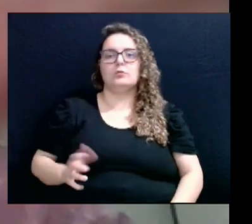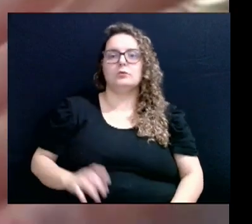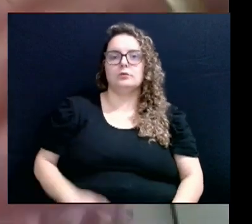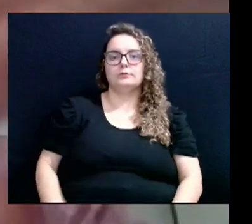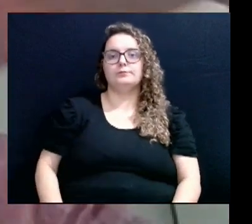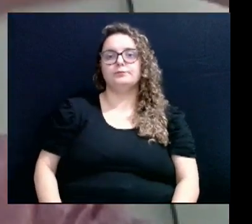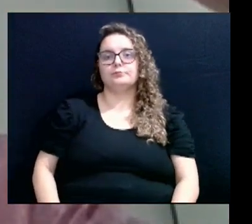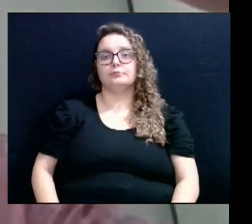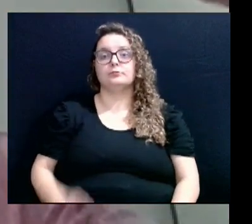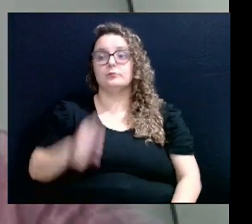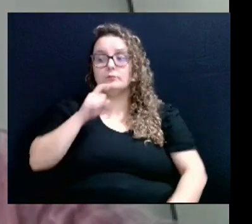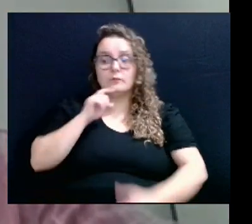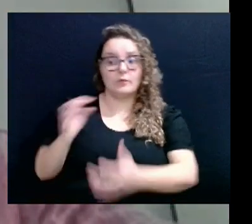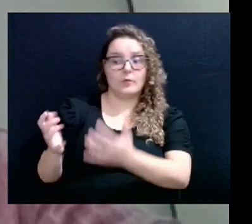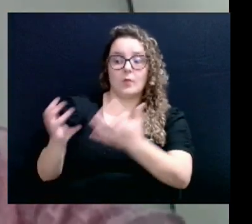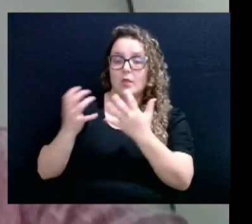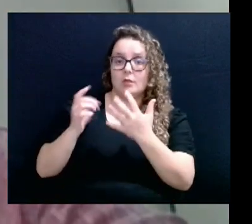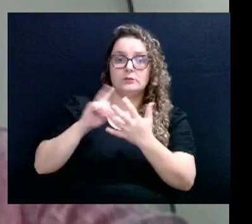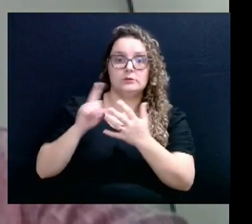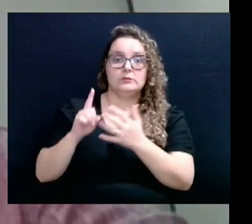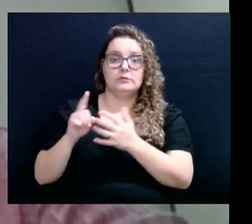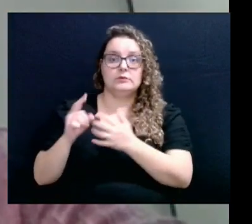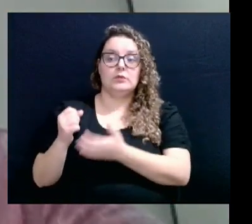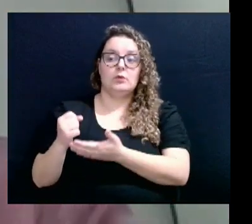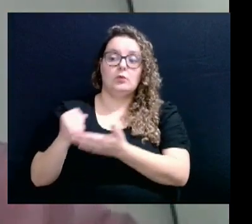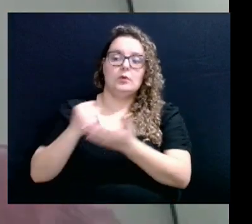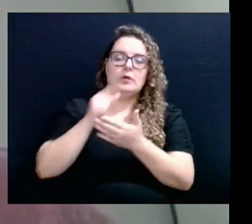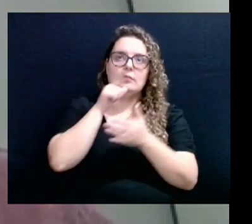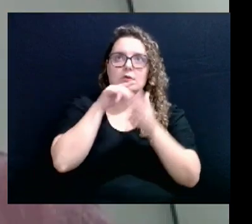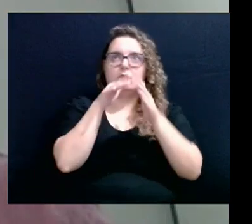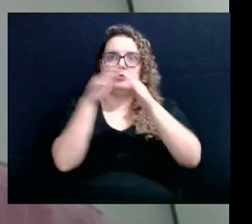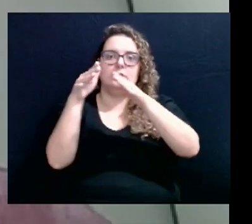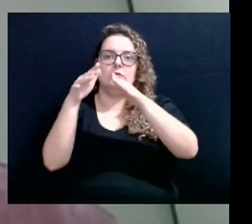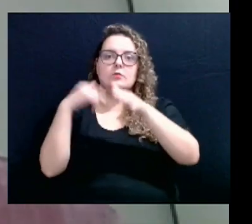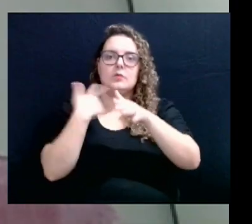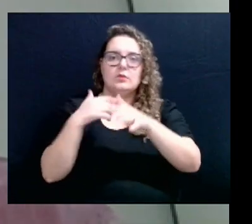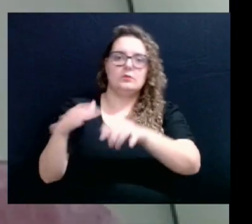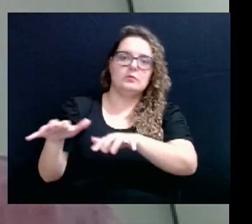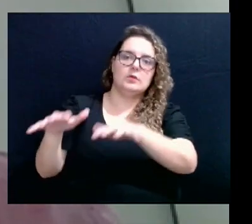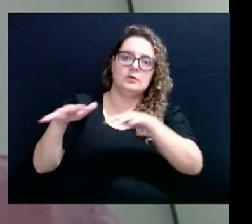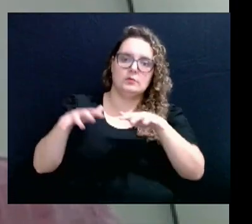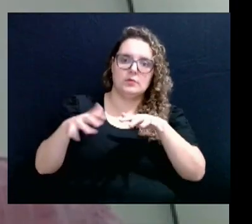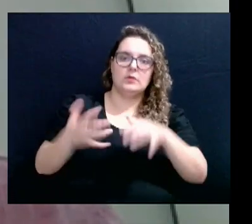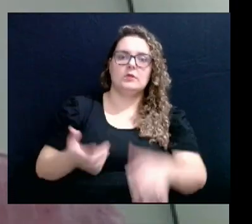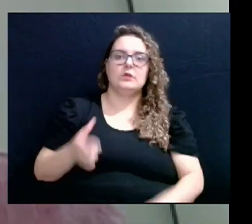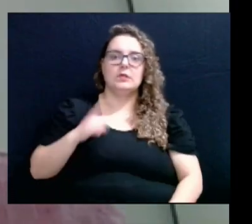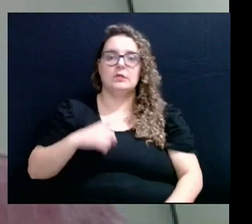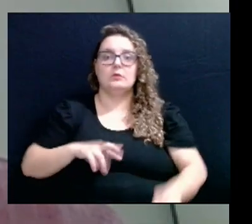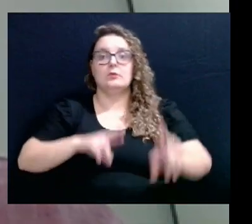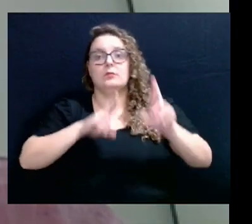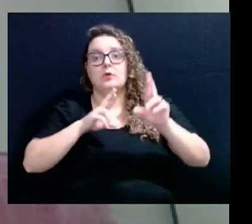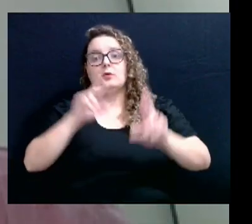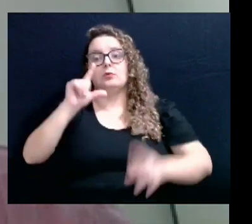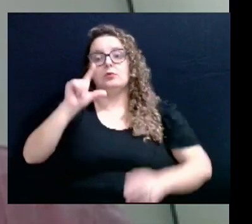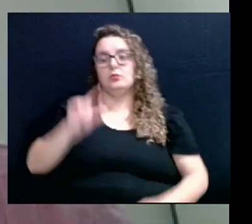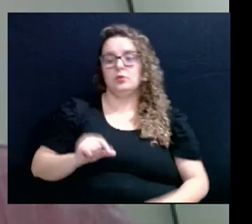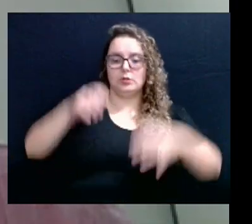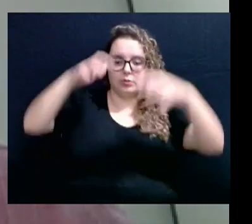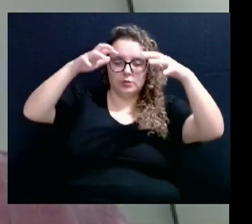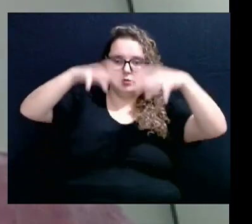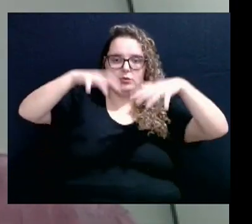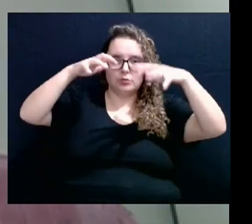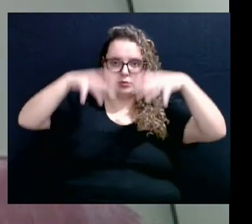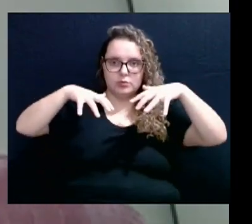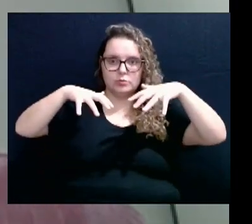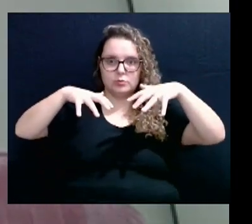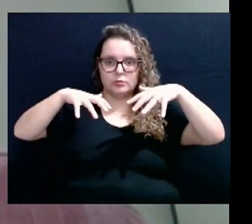não conduz esse rio voador para a nossa direção, a gente já tem uma expectativa bem baixa de chuvas, pelo menos chuvas volumosas,